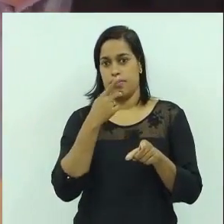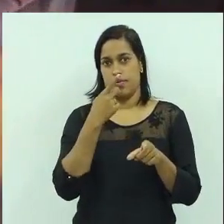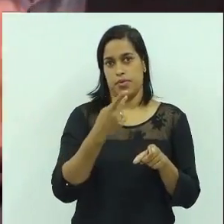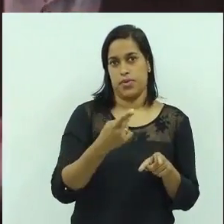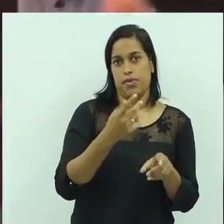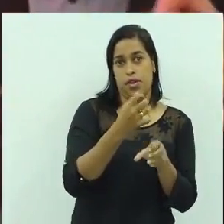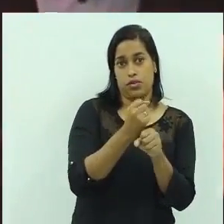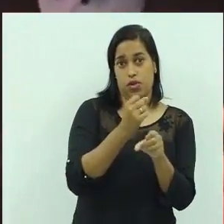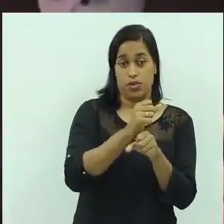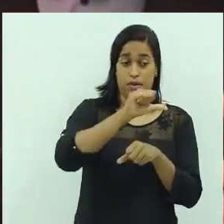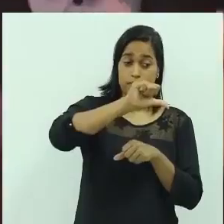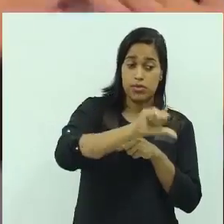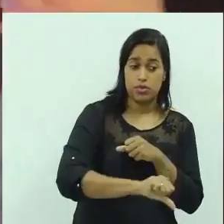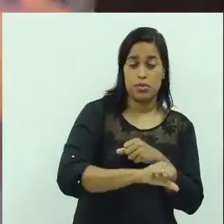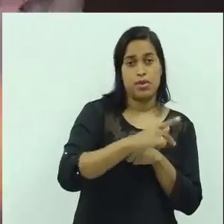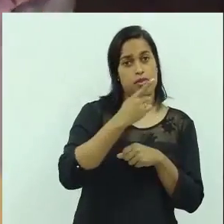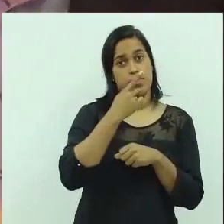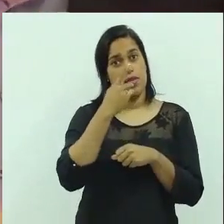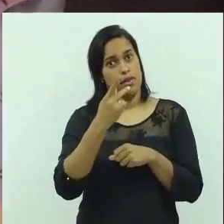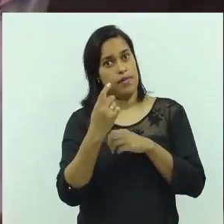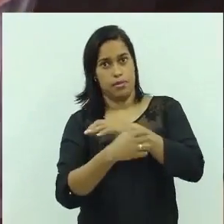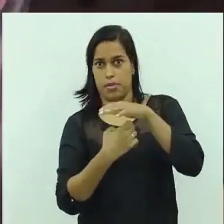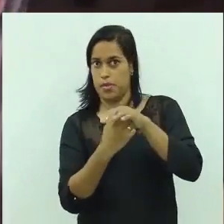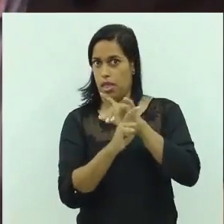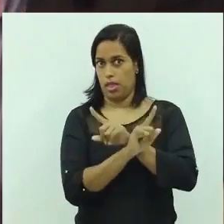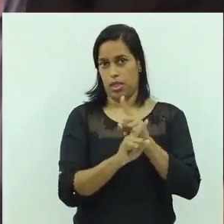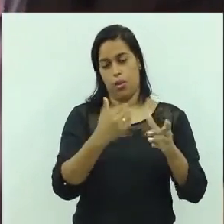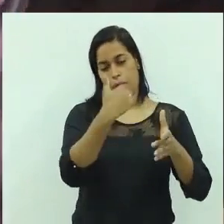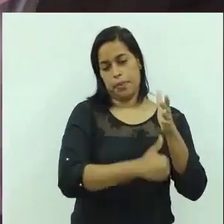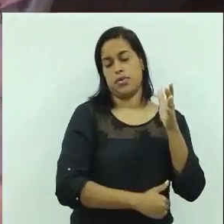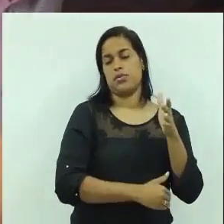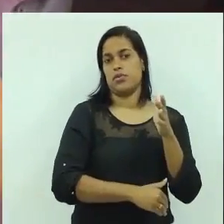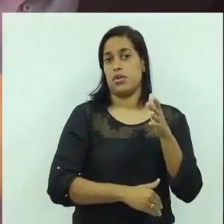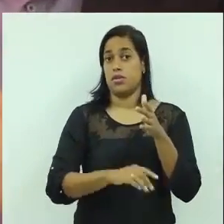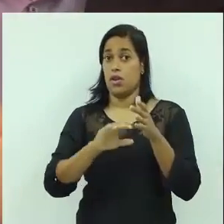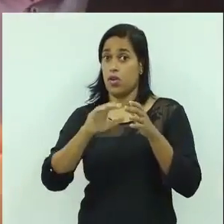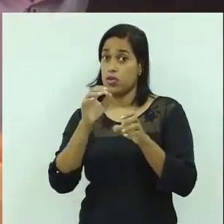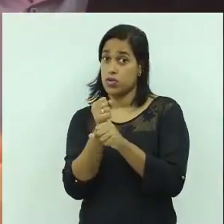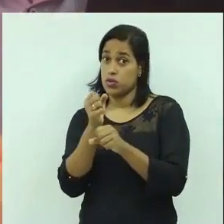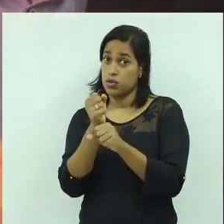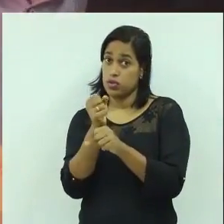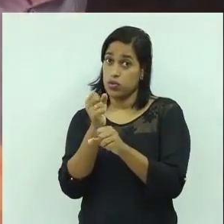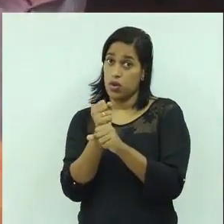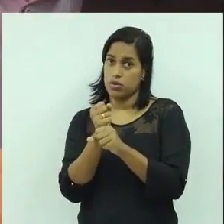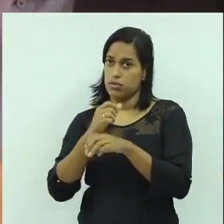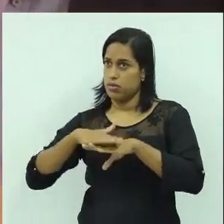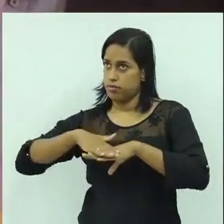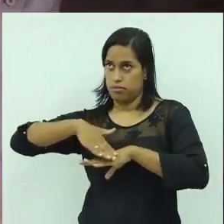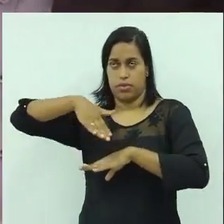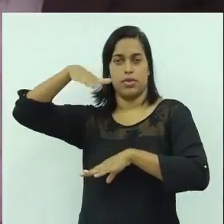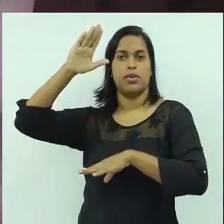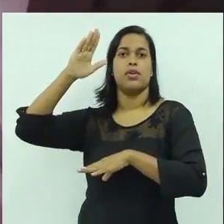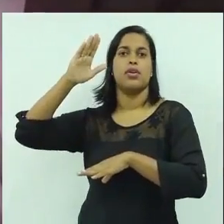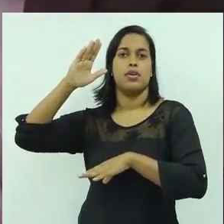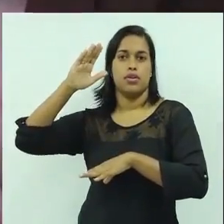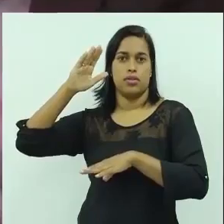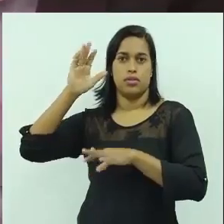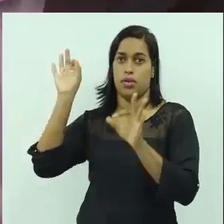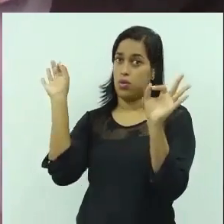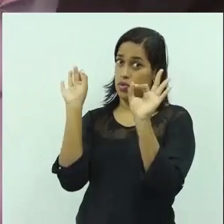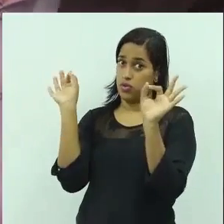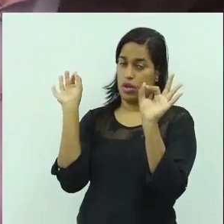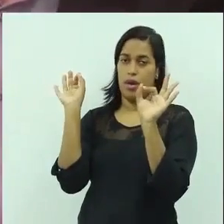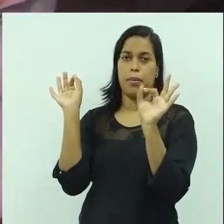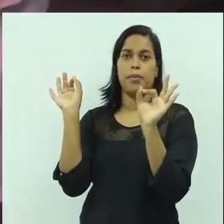atribuir notas muito baixas, você está dizendo para a empresa, não me contrate. Você se atribuir notas no